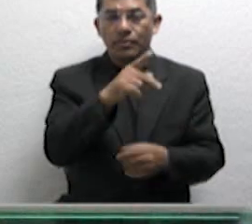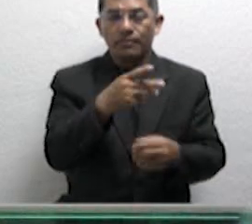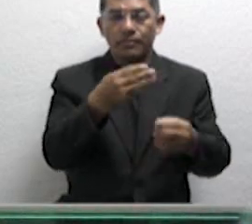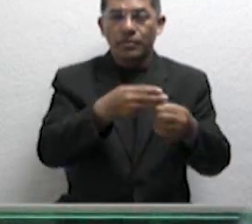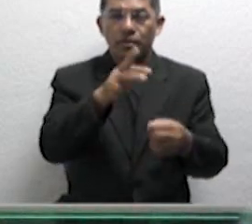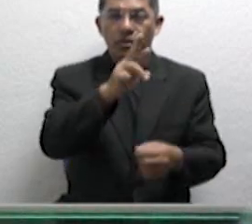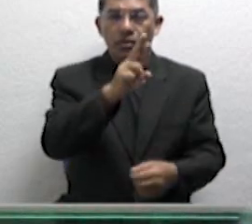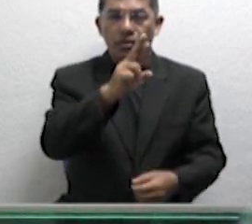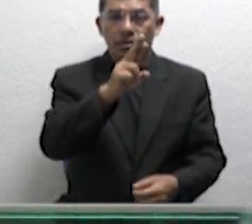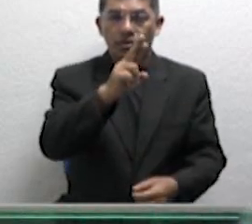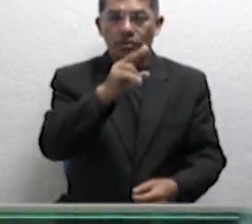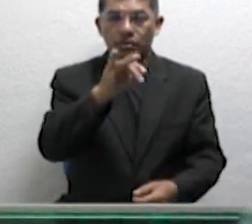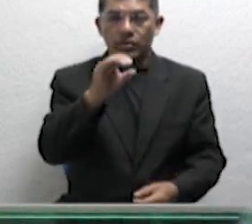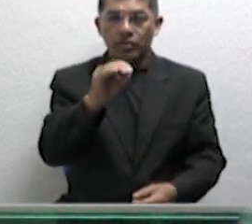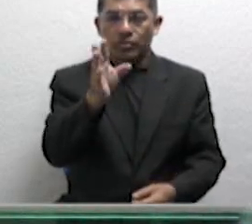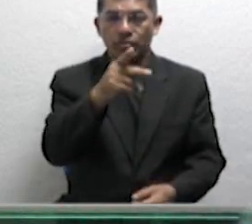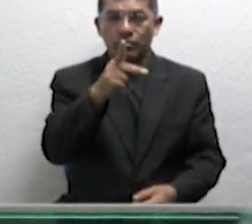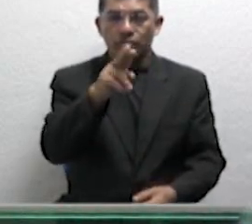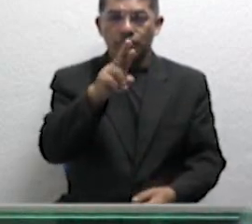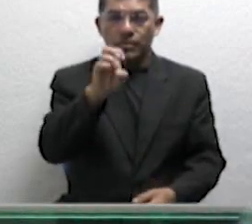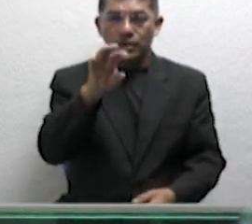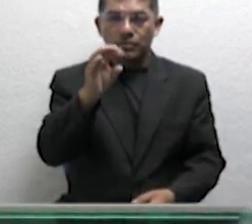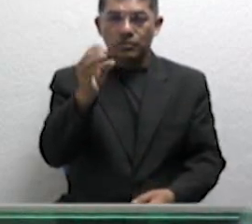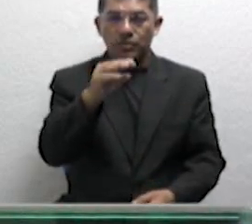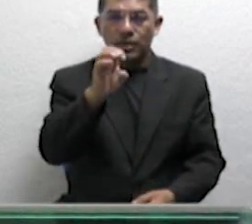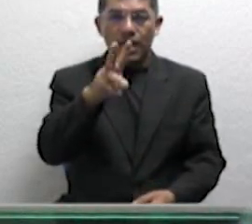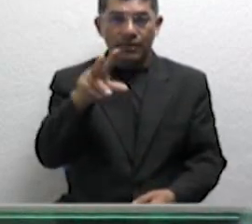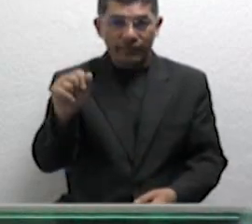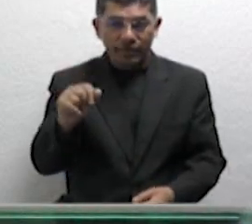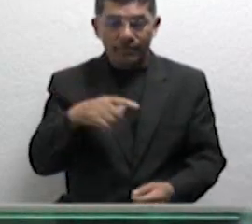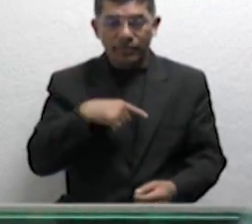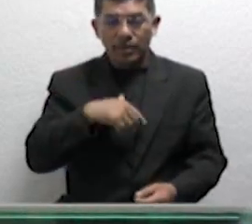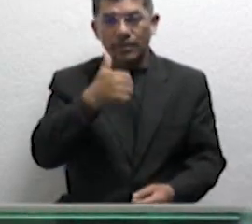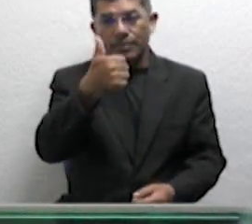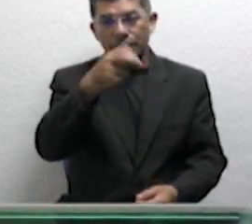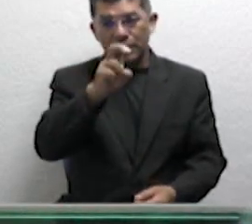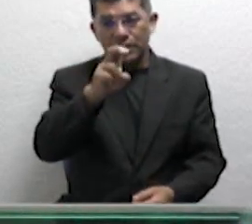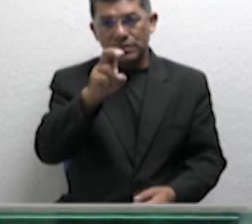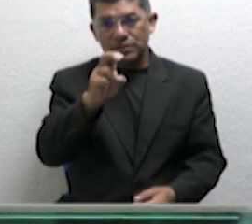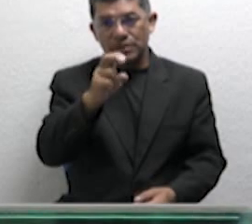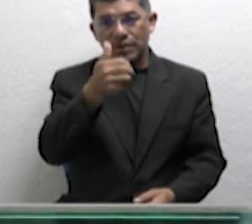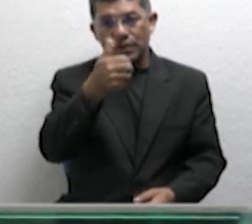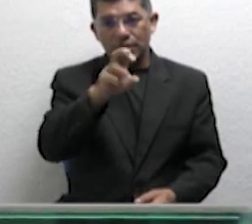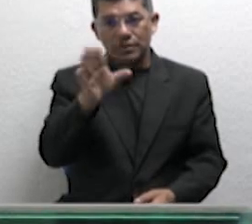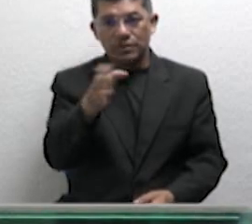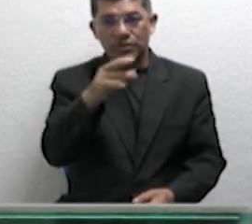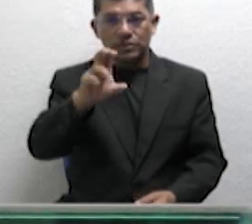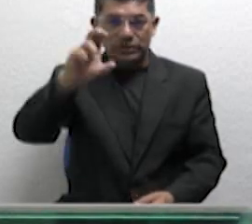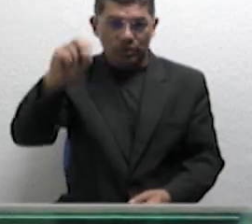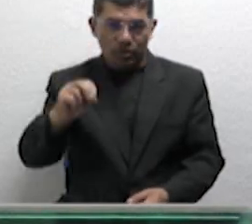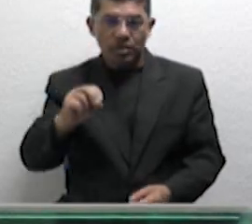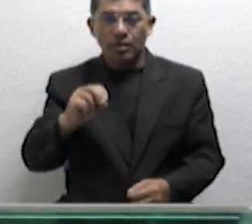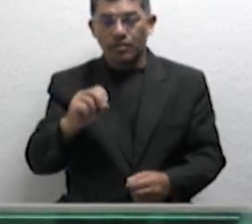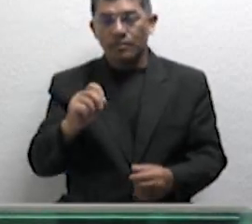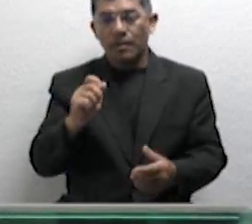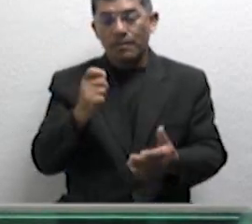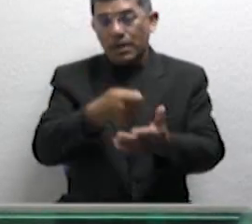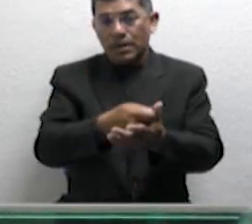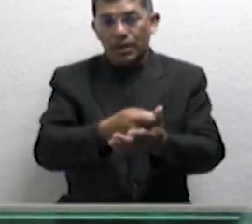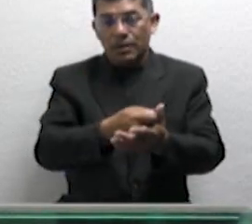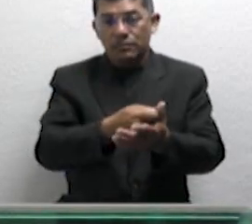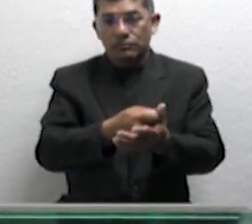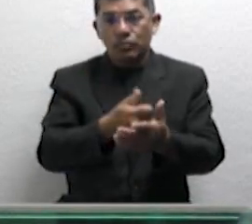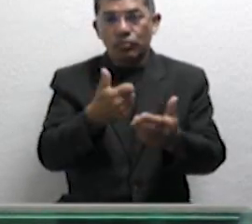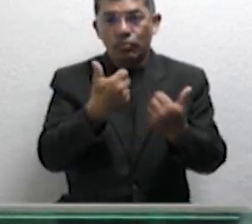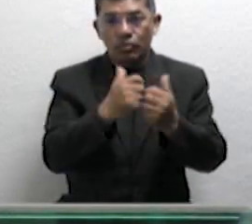intermunicipal, custa R$ 15,50. E só no ano passado houve um aumento de 12,3% do valor da